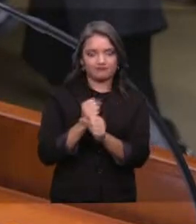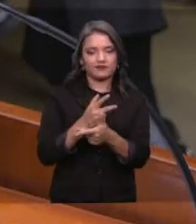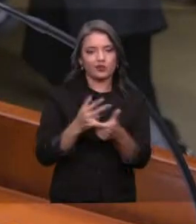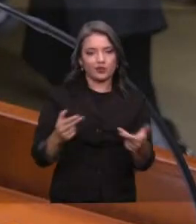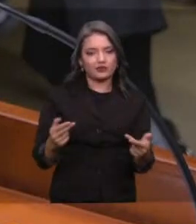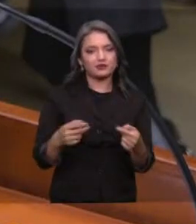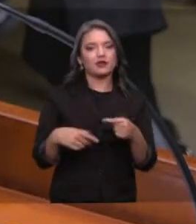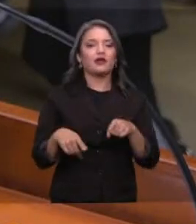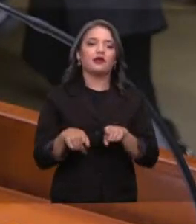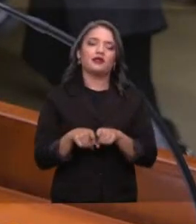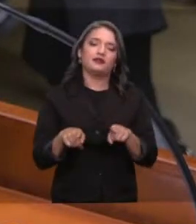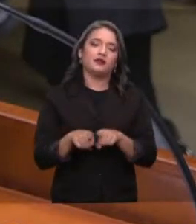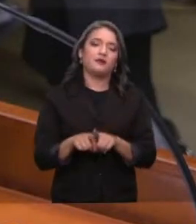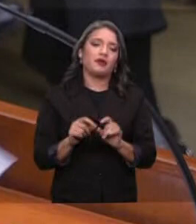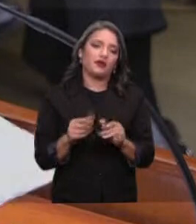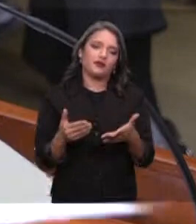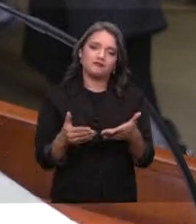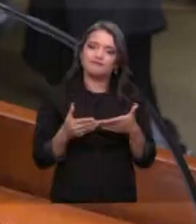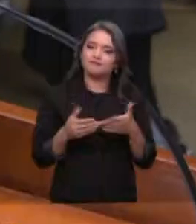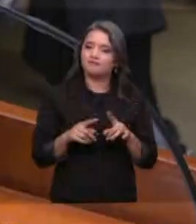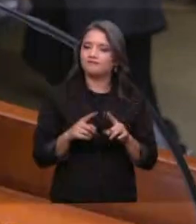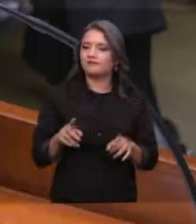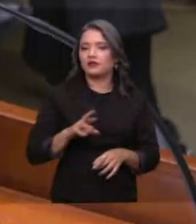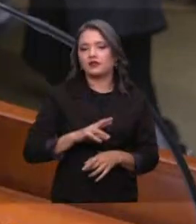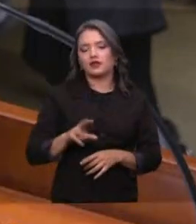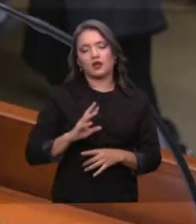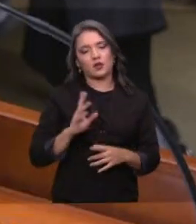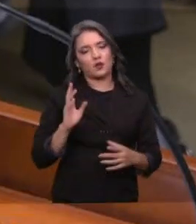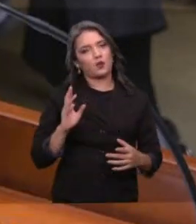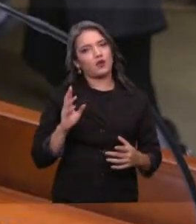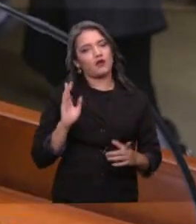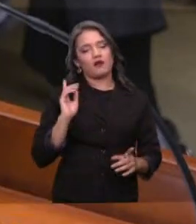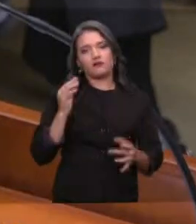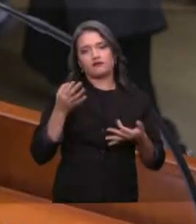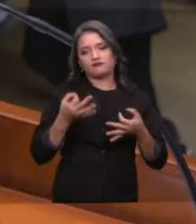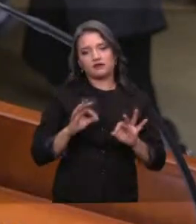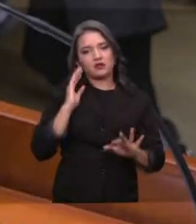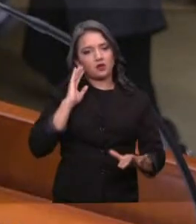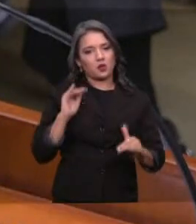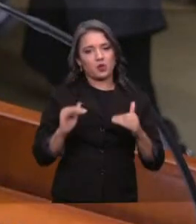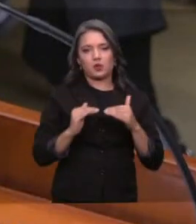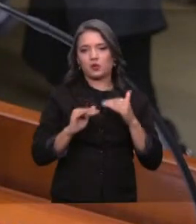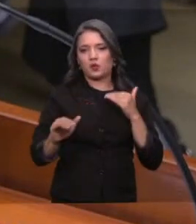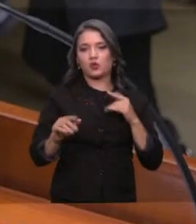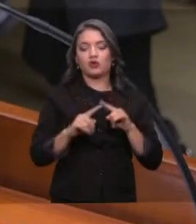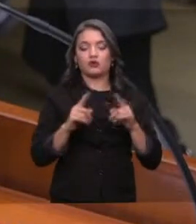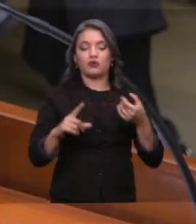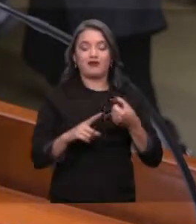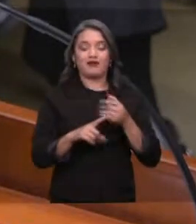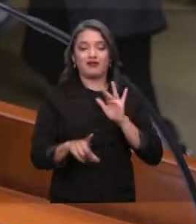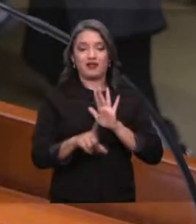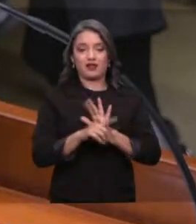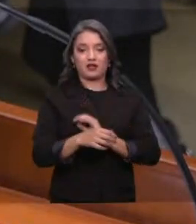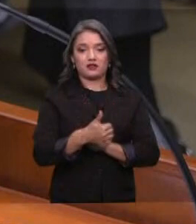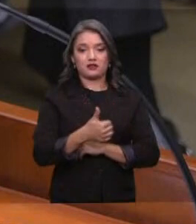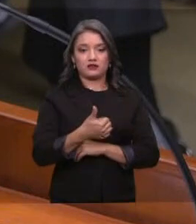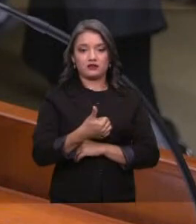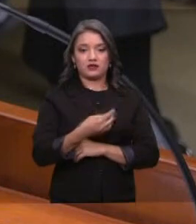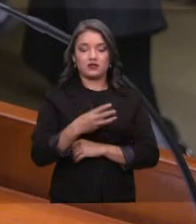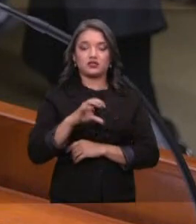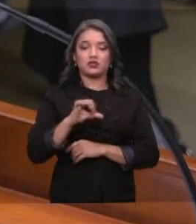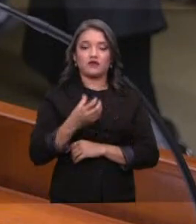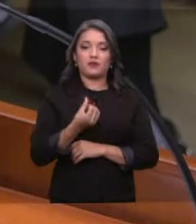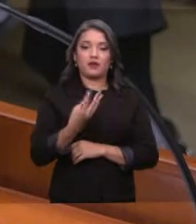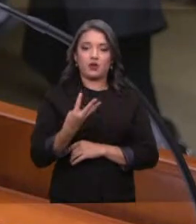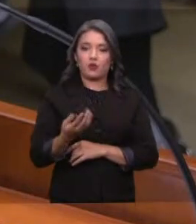uma vez mais, com as devidas vênias, não assiste razão aos autores. Os dispositivos da Lei 3964 não prevêem novas